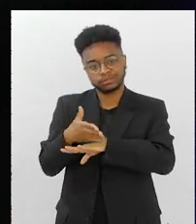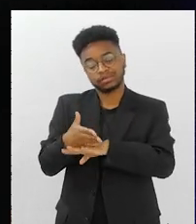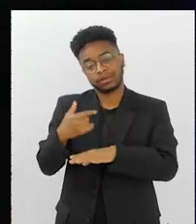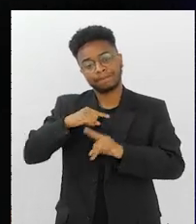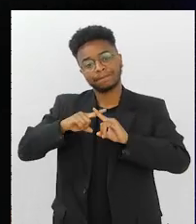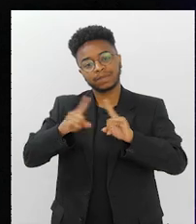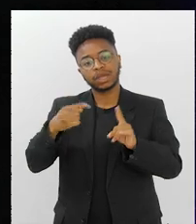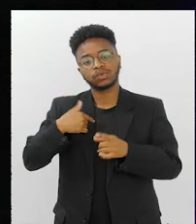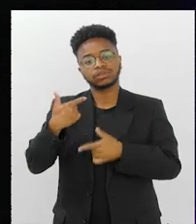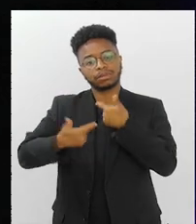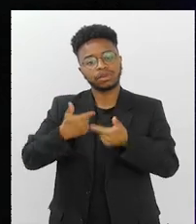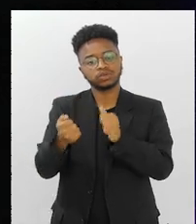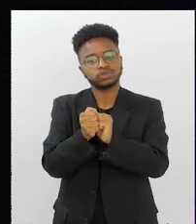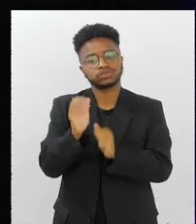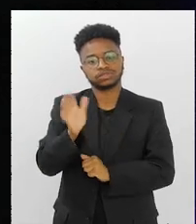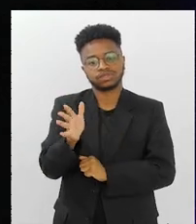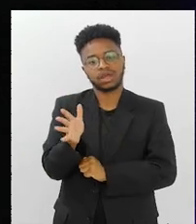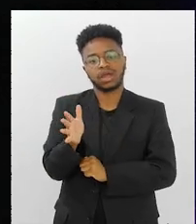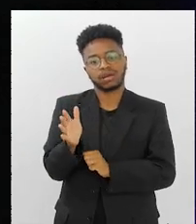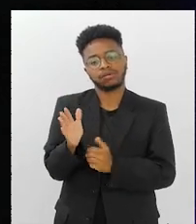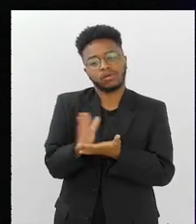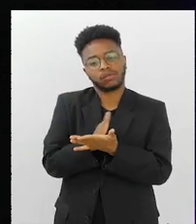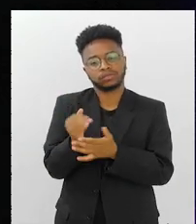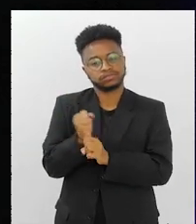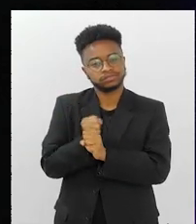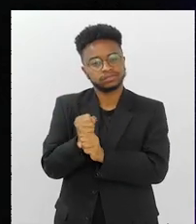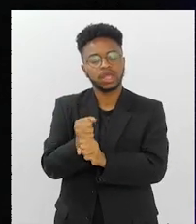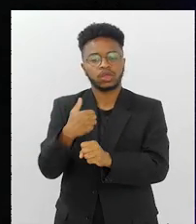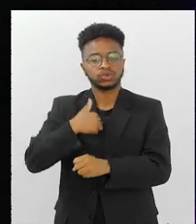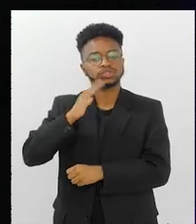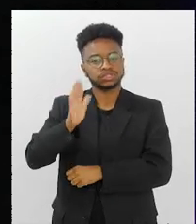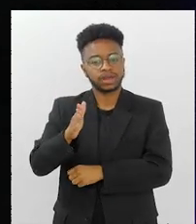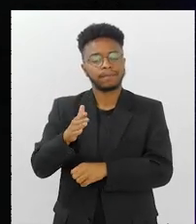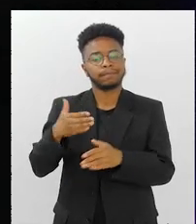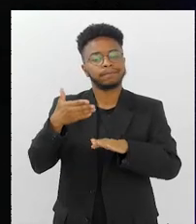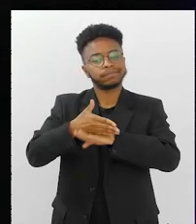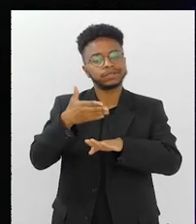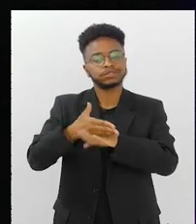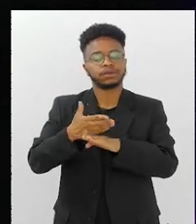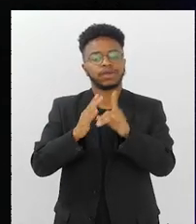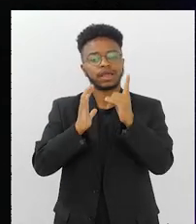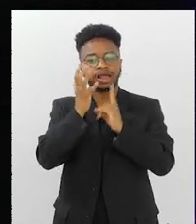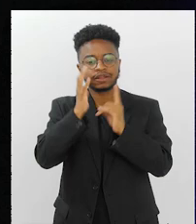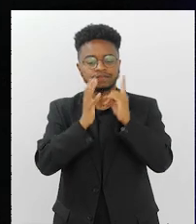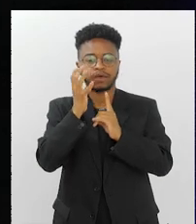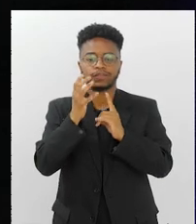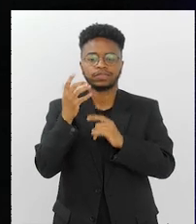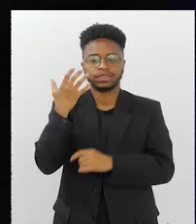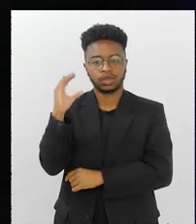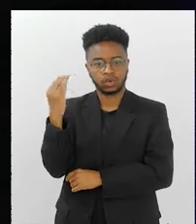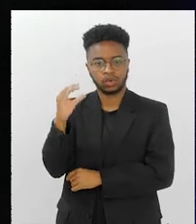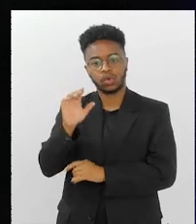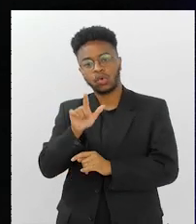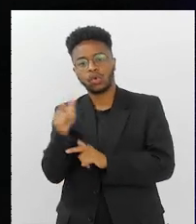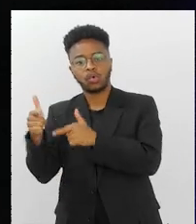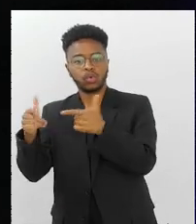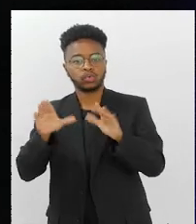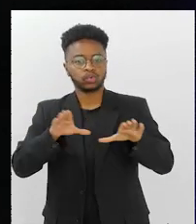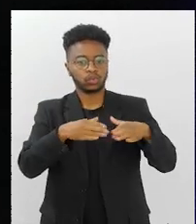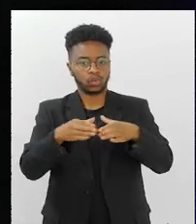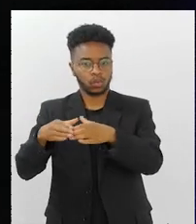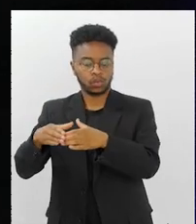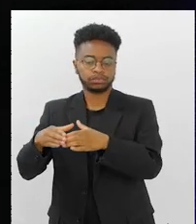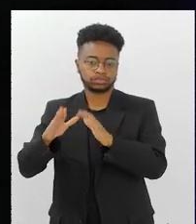estava com ela H um tempo né como bailarino e eu já fazia carnaval em Niterói nas escolas menores eh